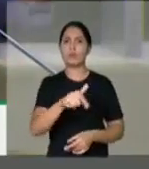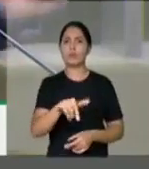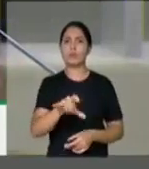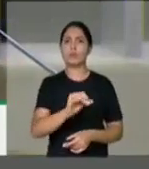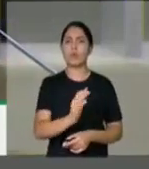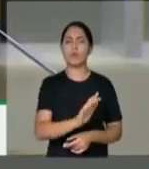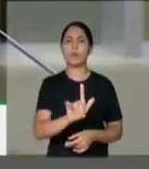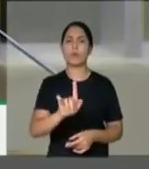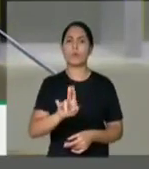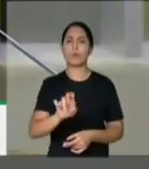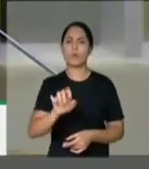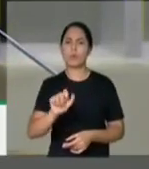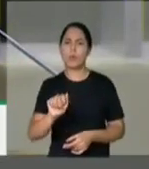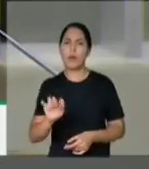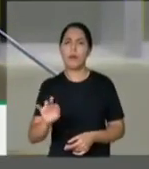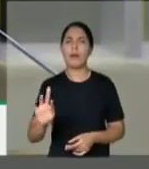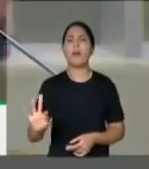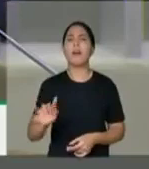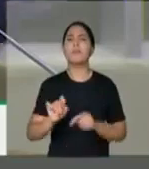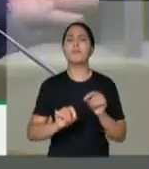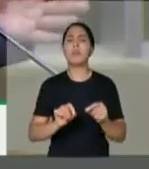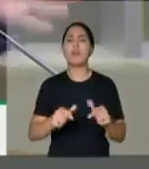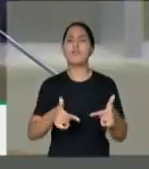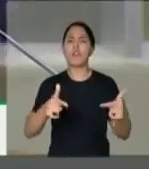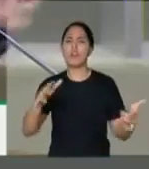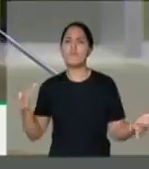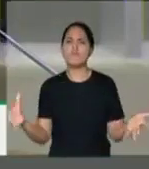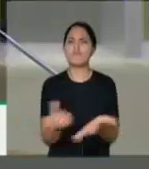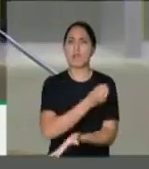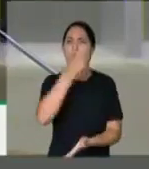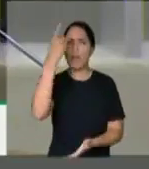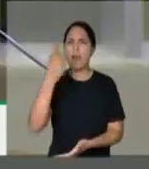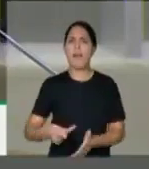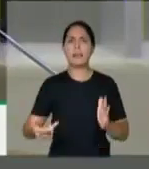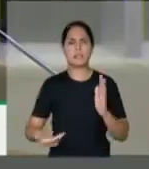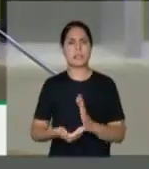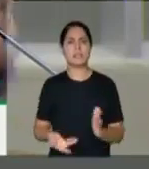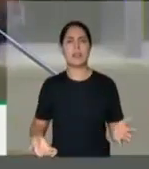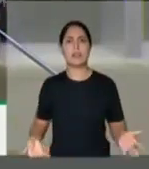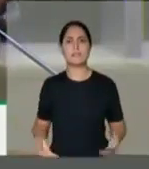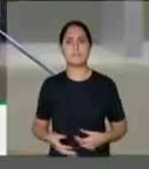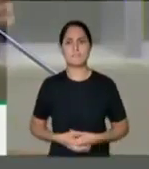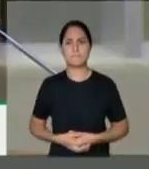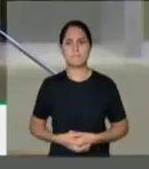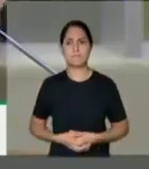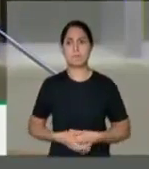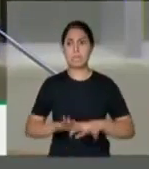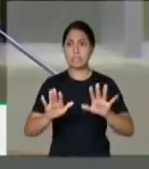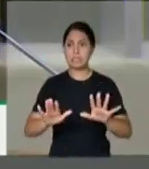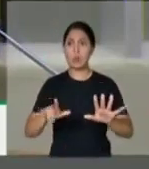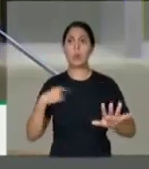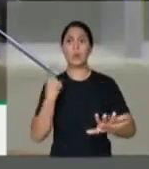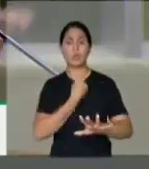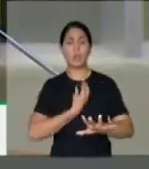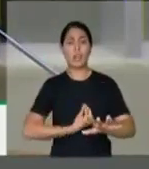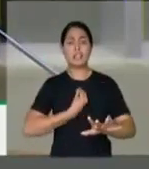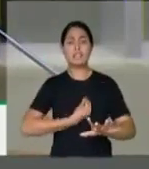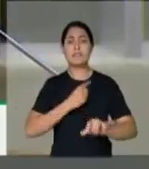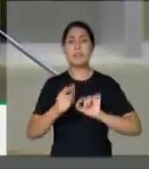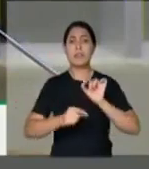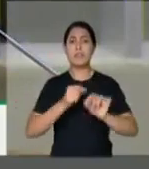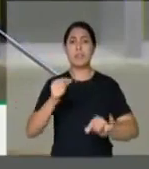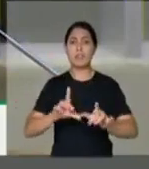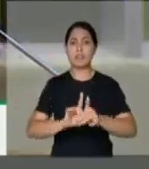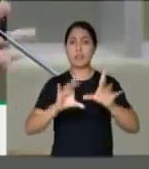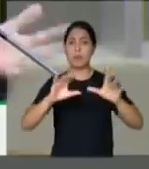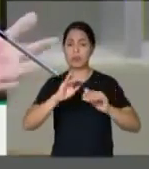foi deposto de maneira golpista aqui nessa casa. Então, nós vivíamos uma